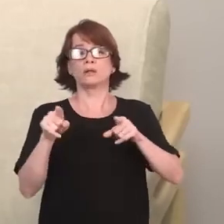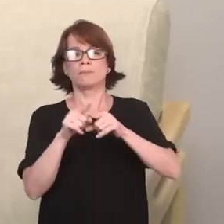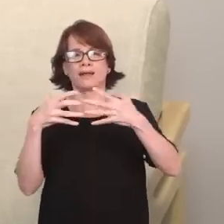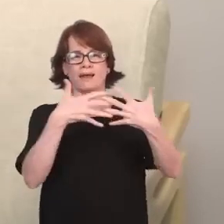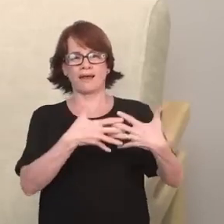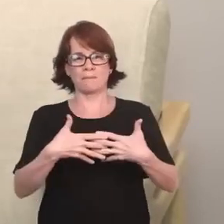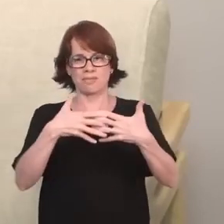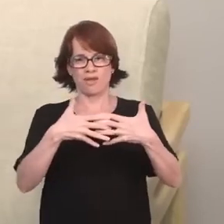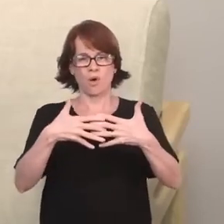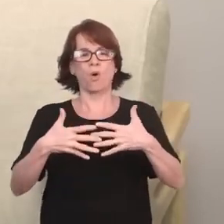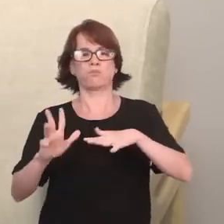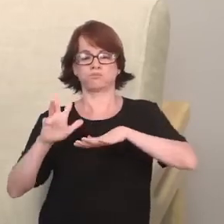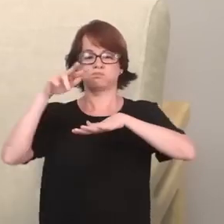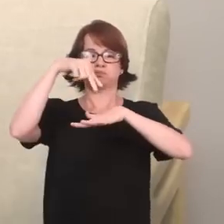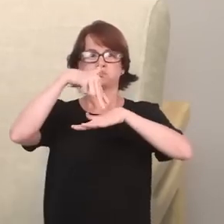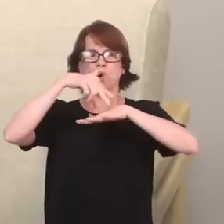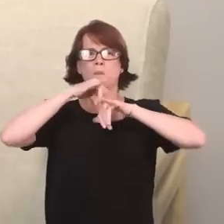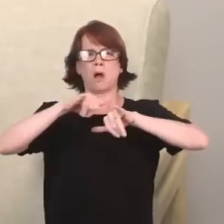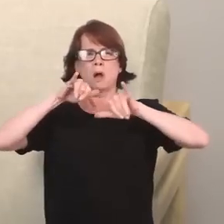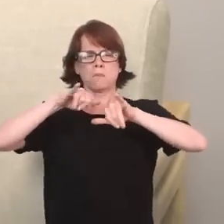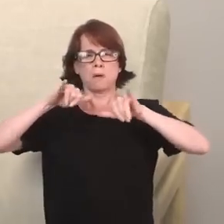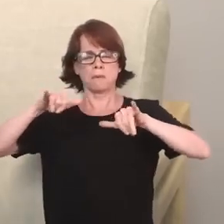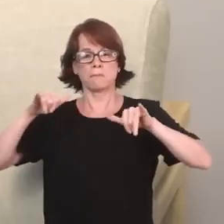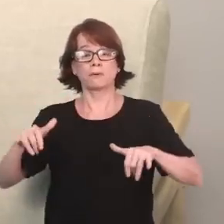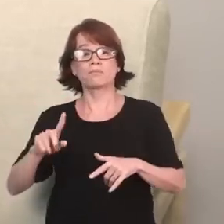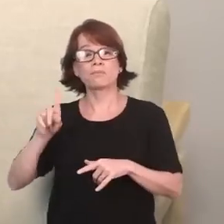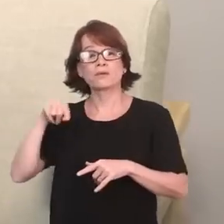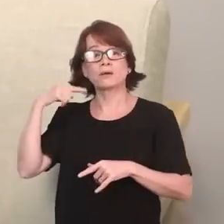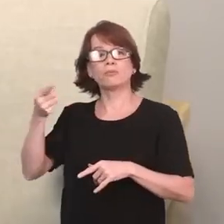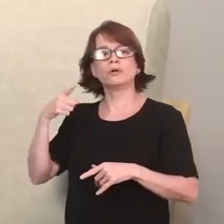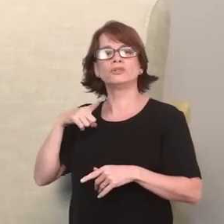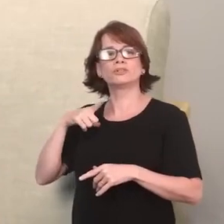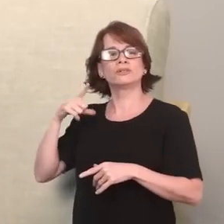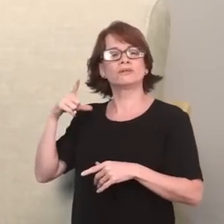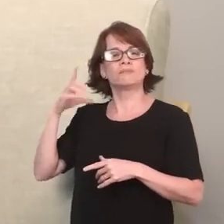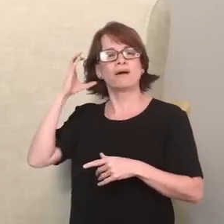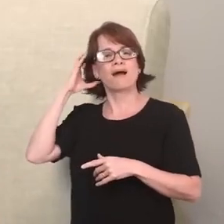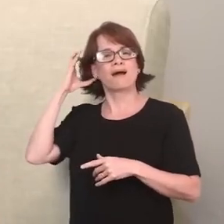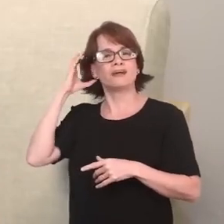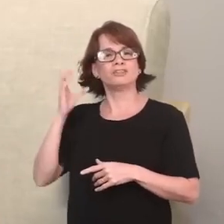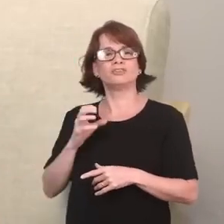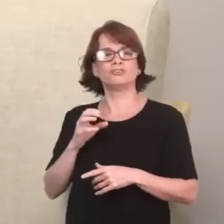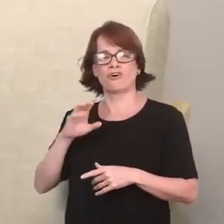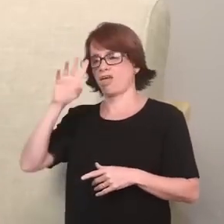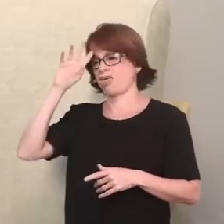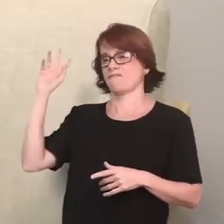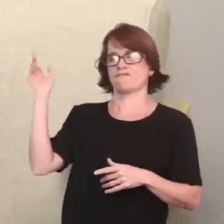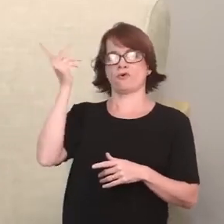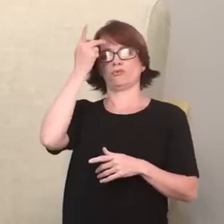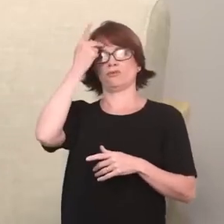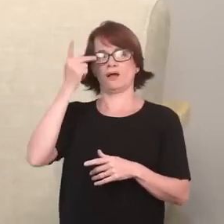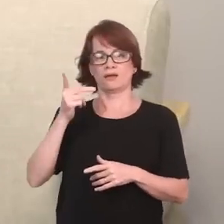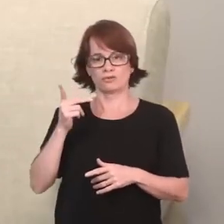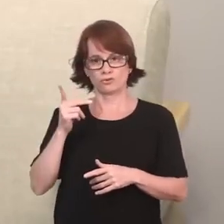Revoltados Online, que era uma página de direita, a primeira que tinha, do Marcelo Reis e da Meire Lopes. E daí eles